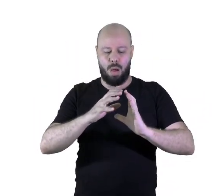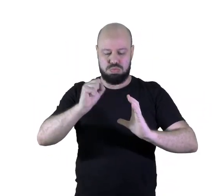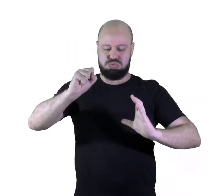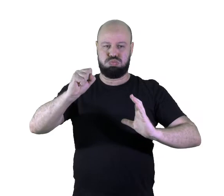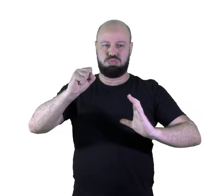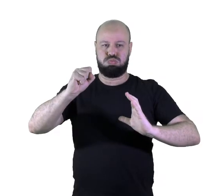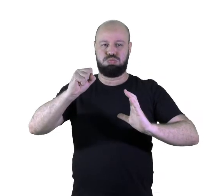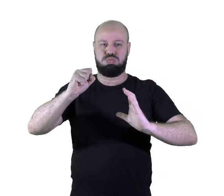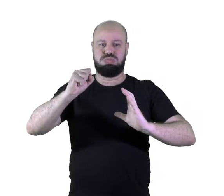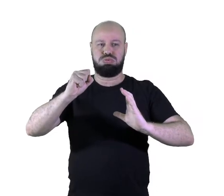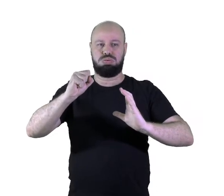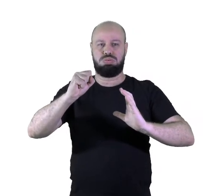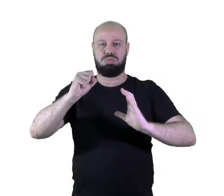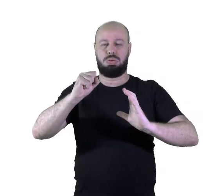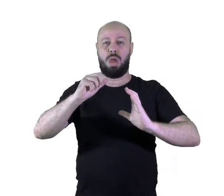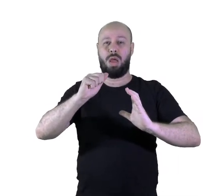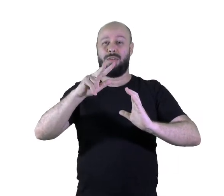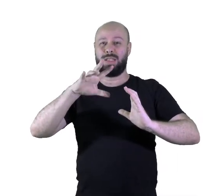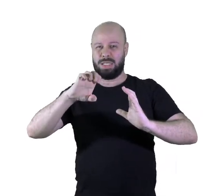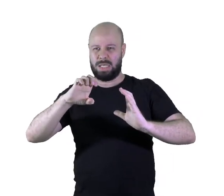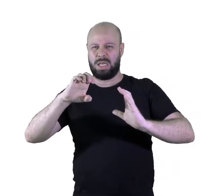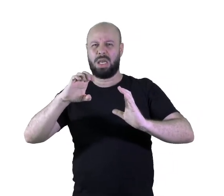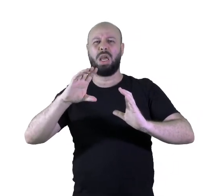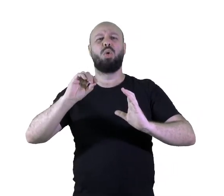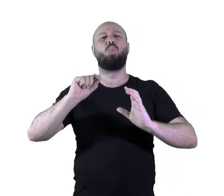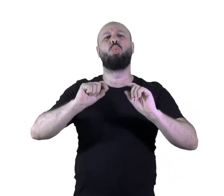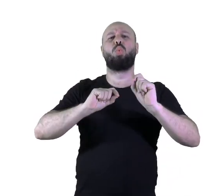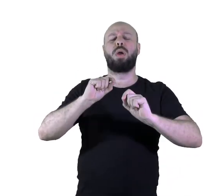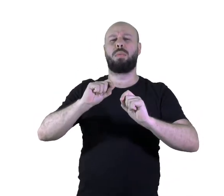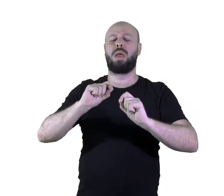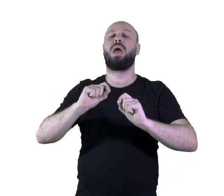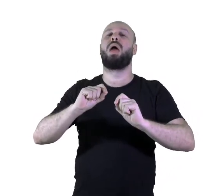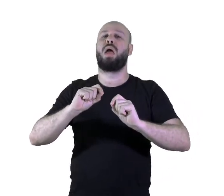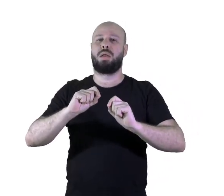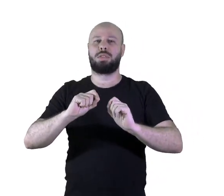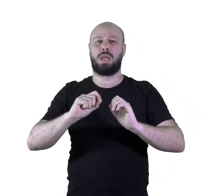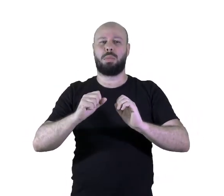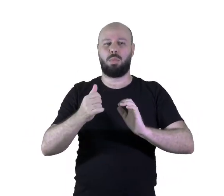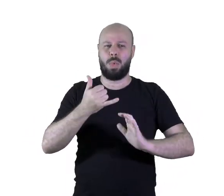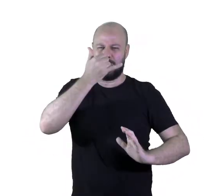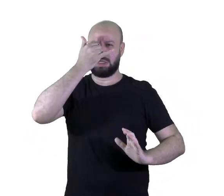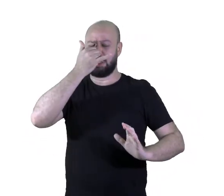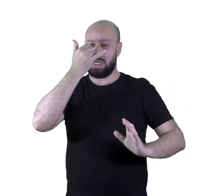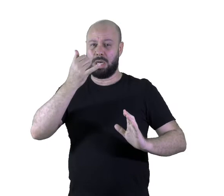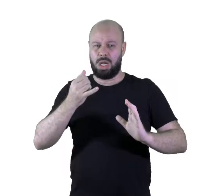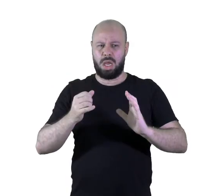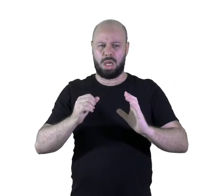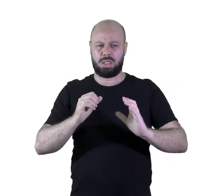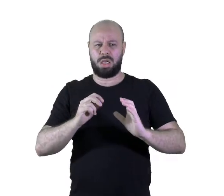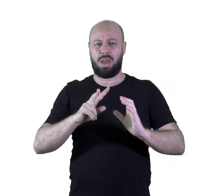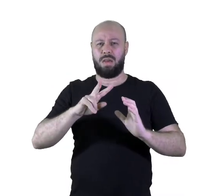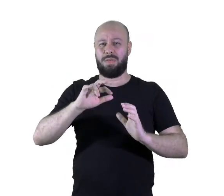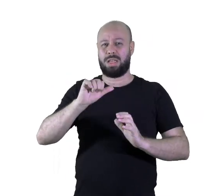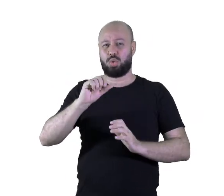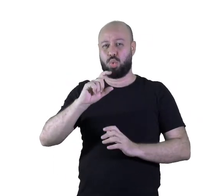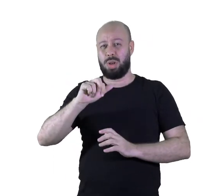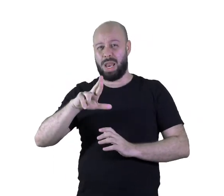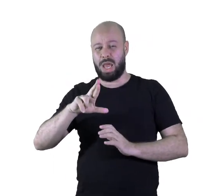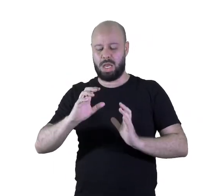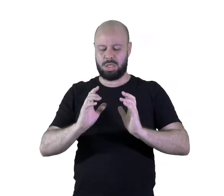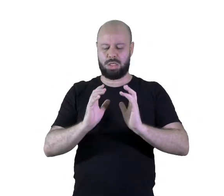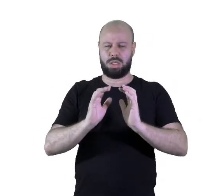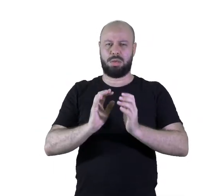AVC? O que é? É acidente vascular cerebral. Está lá, ó, está escrito ali. Ó. O